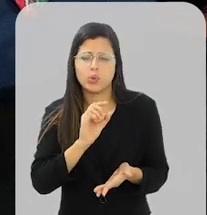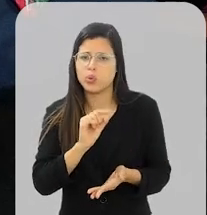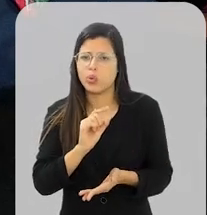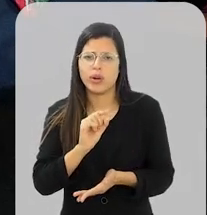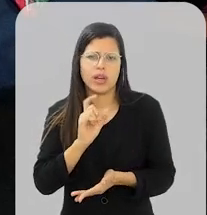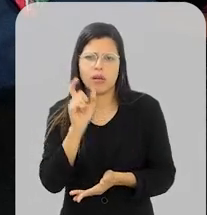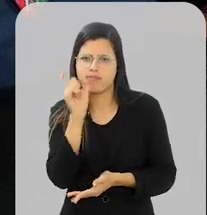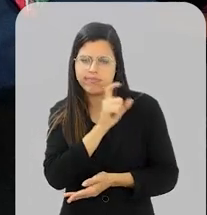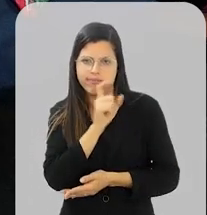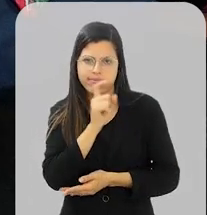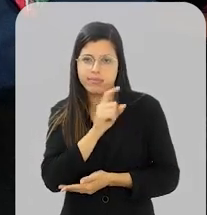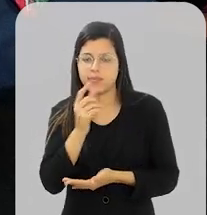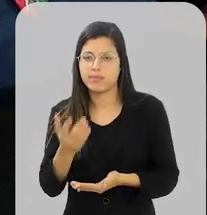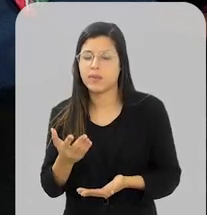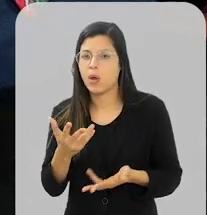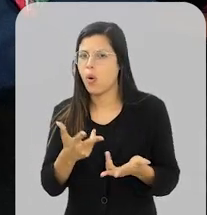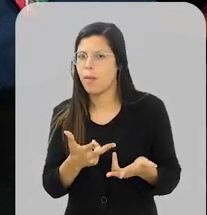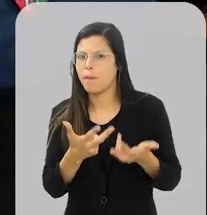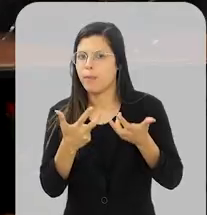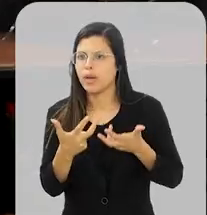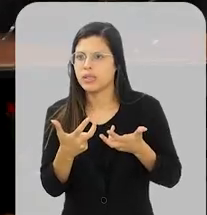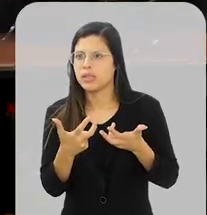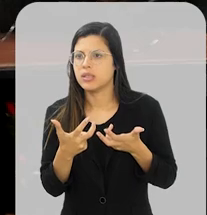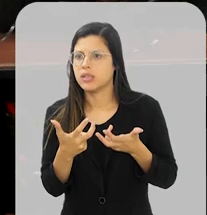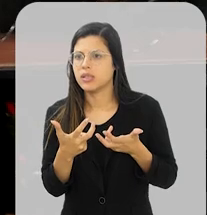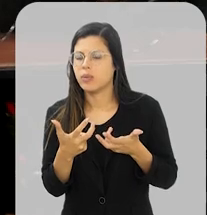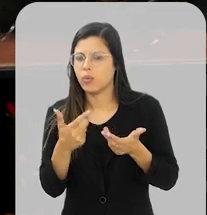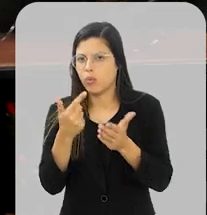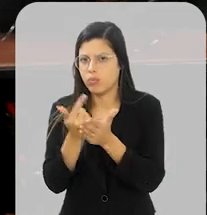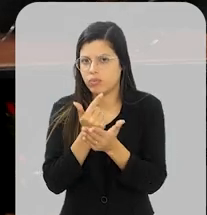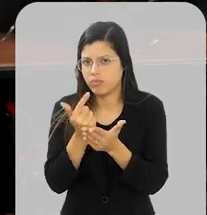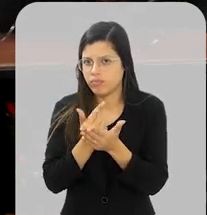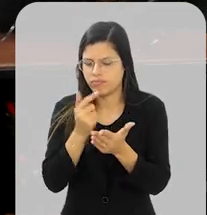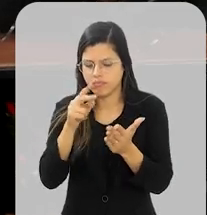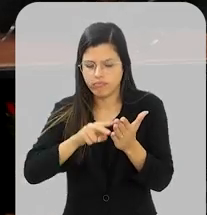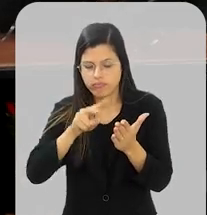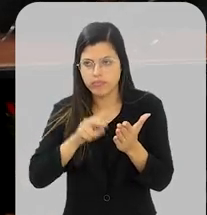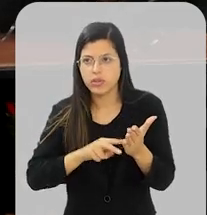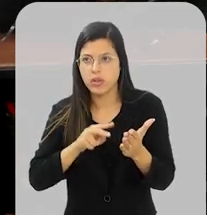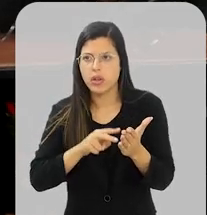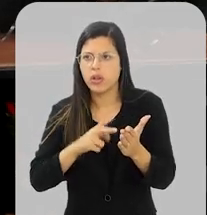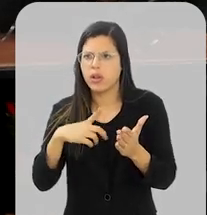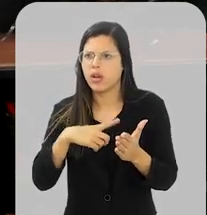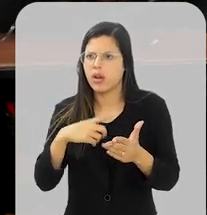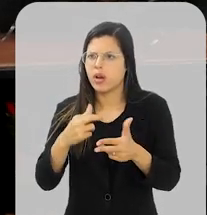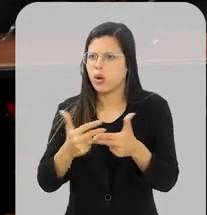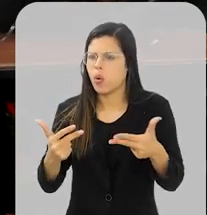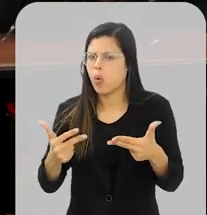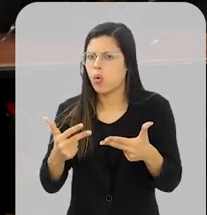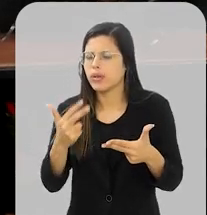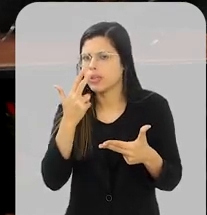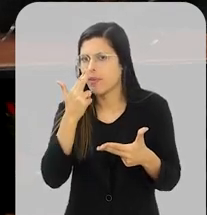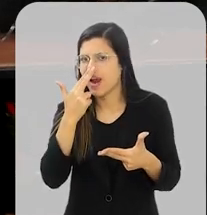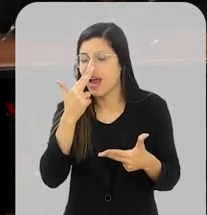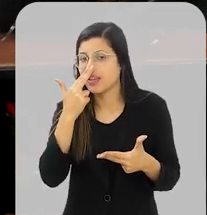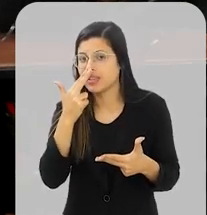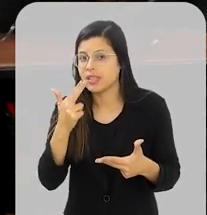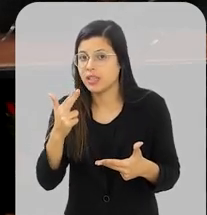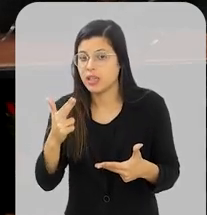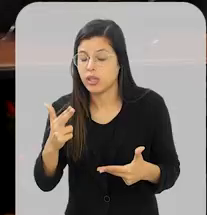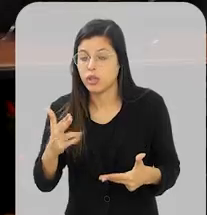não é verdade. E eu vejo que quando eu coloco isso, tem muita coisa que surpreende as